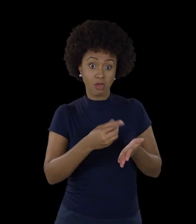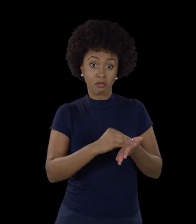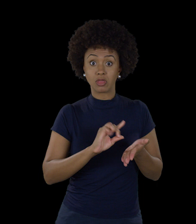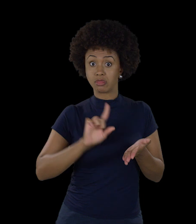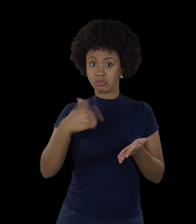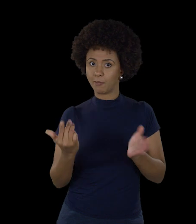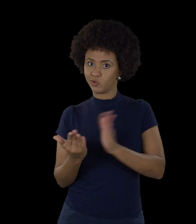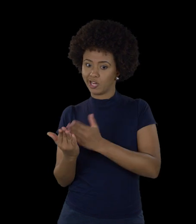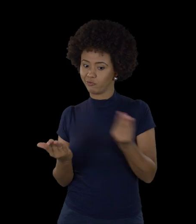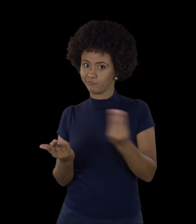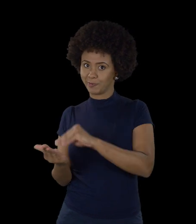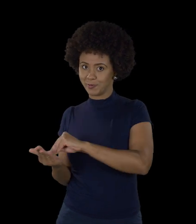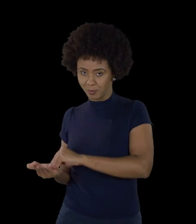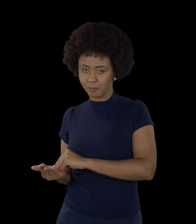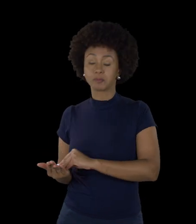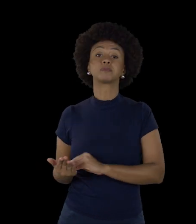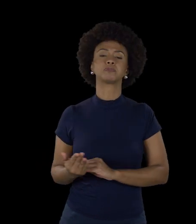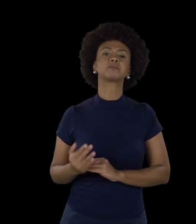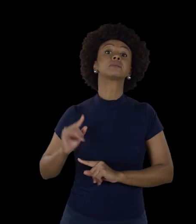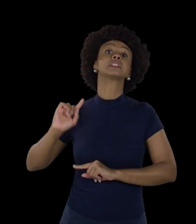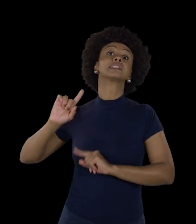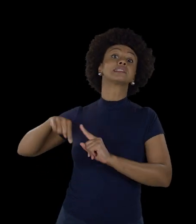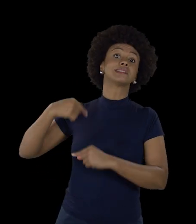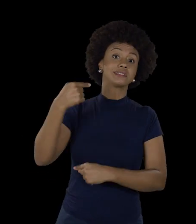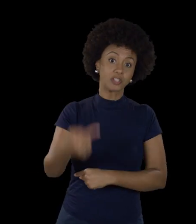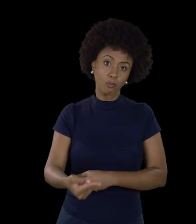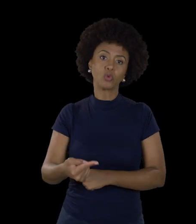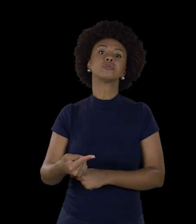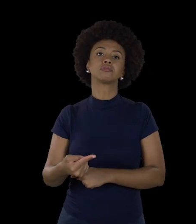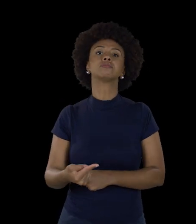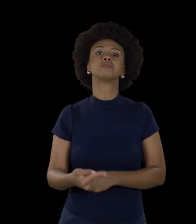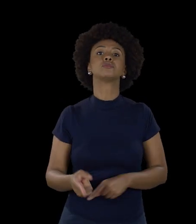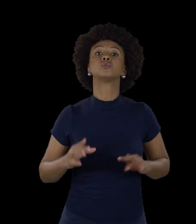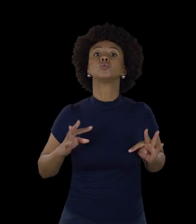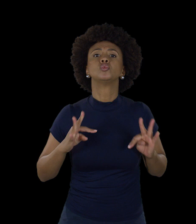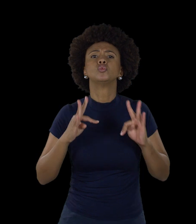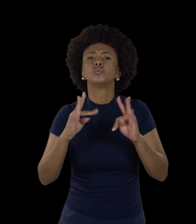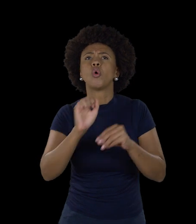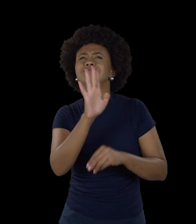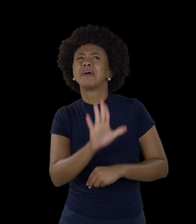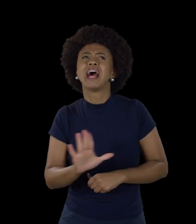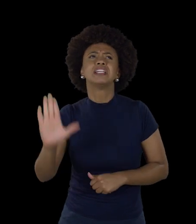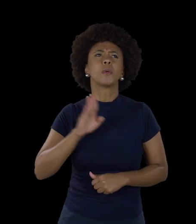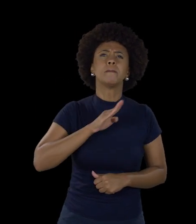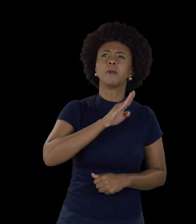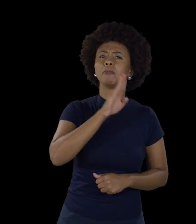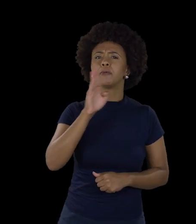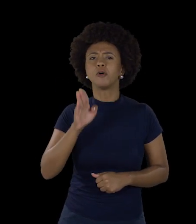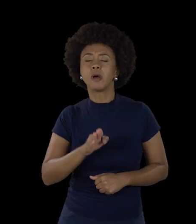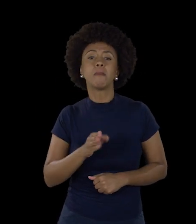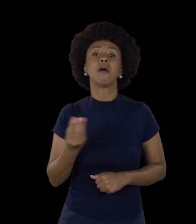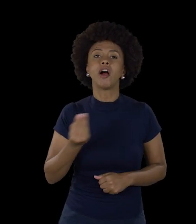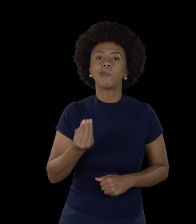a gente voltou a percorrer toda a unidade federativa, visando aí realizar apresentações e promover